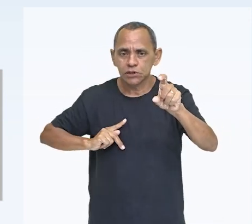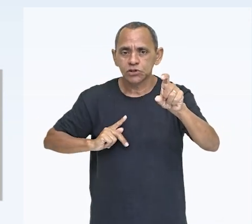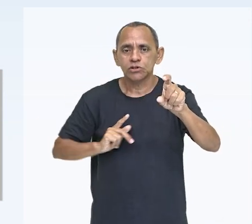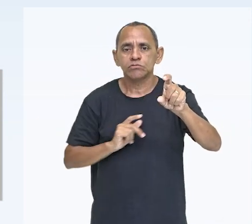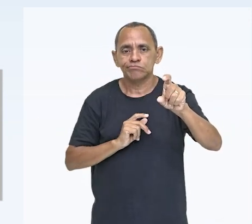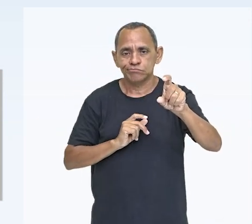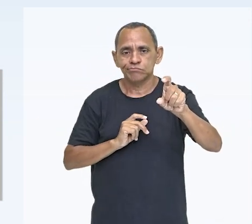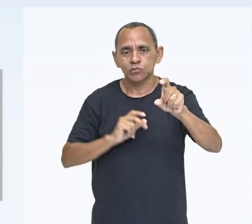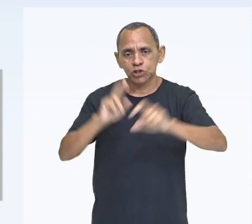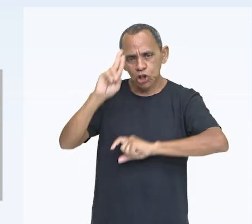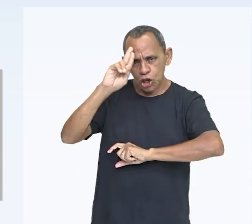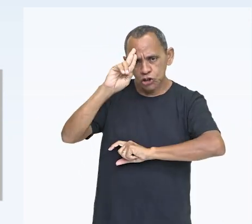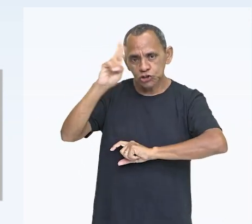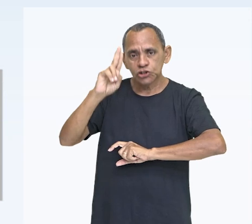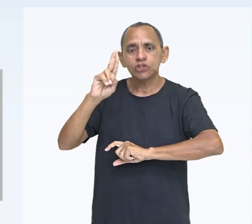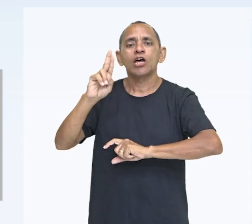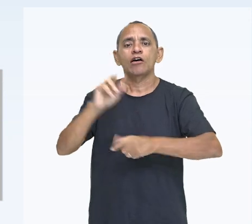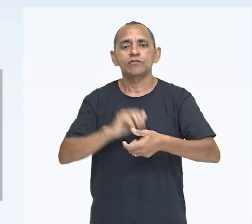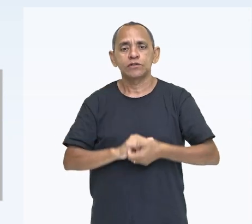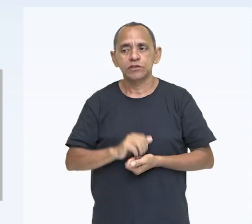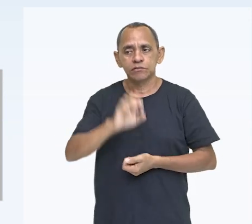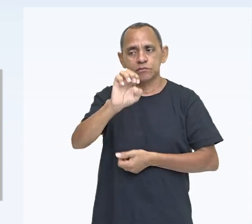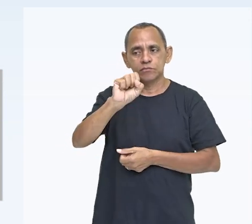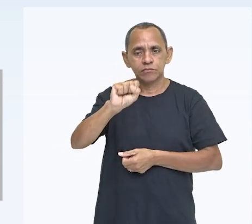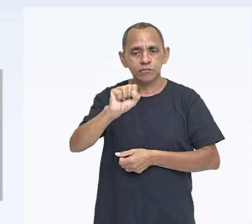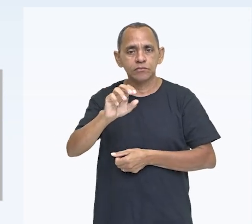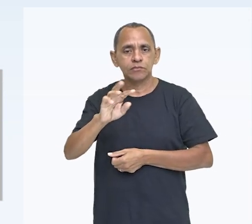ou o monarca é chefe de Estado.